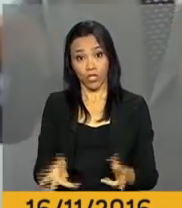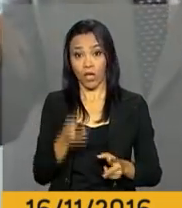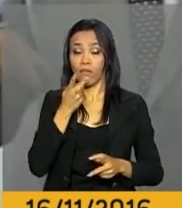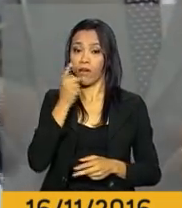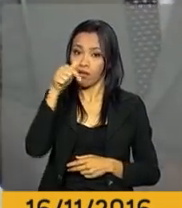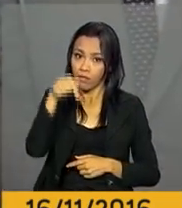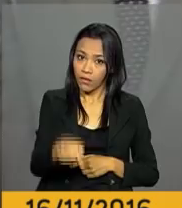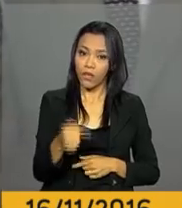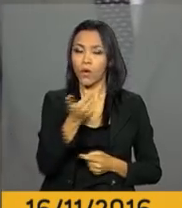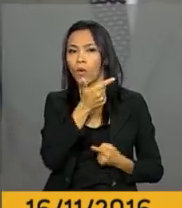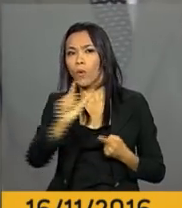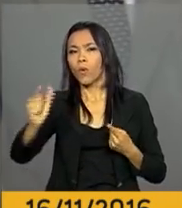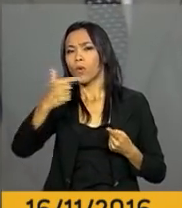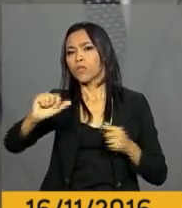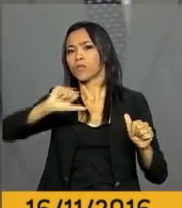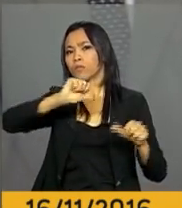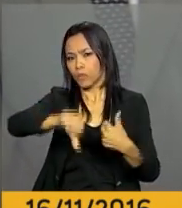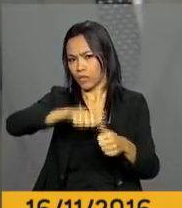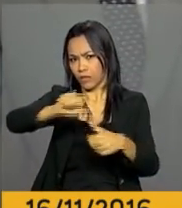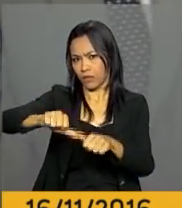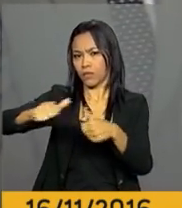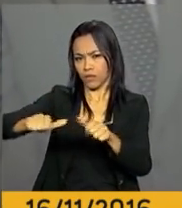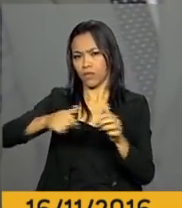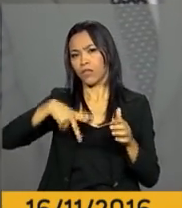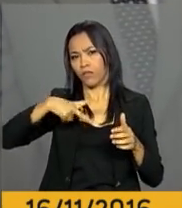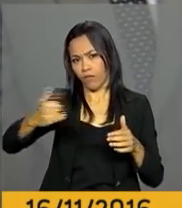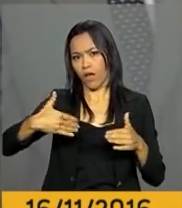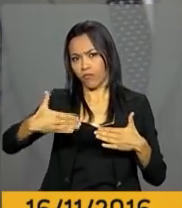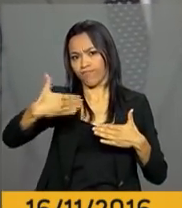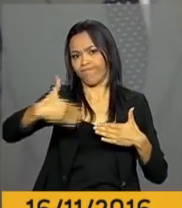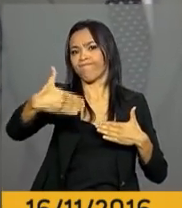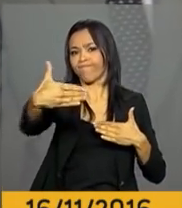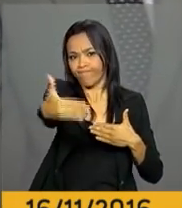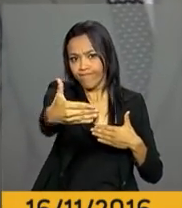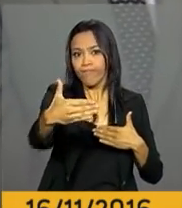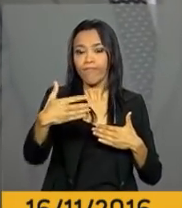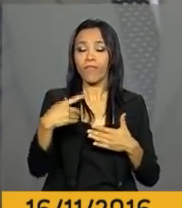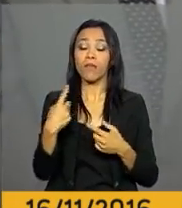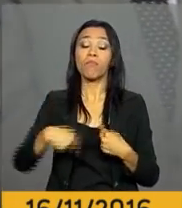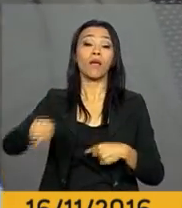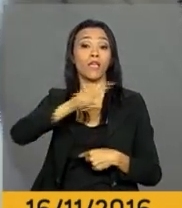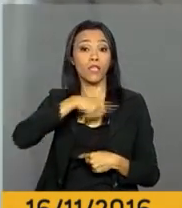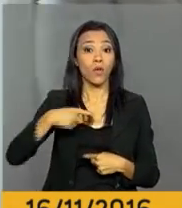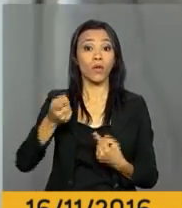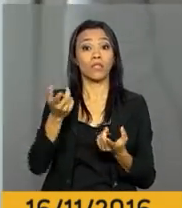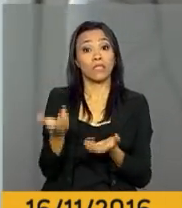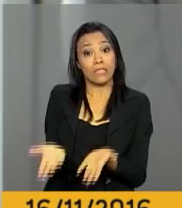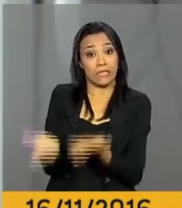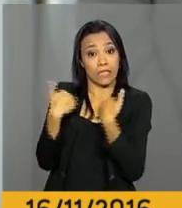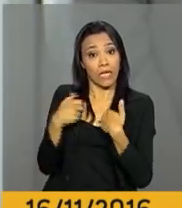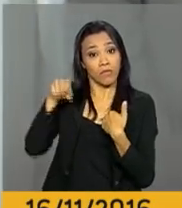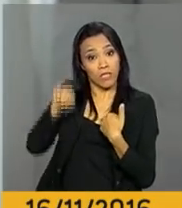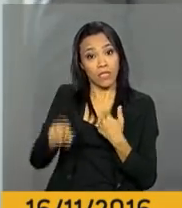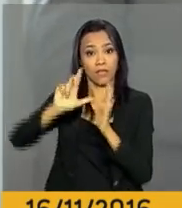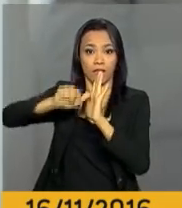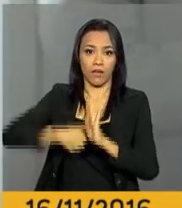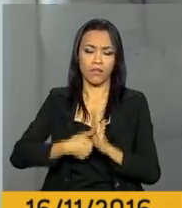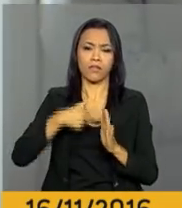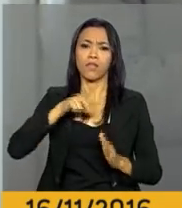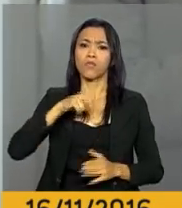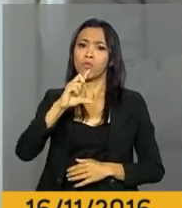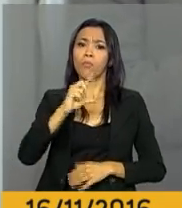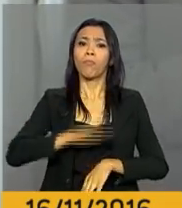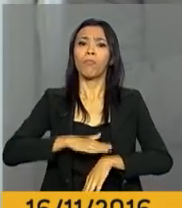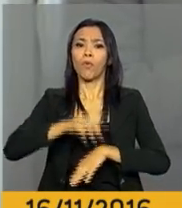há outras reformas que também deverão vir para nós sairmos da recessão. Agora, nós temos pouco tempo, não é? Nós temos pouco tempo